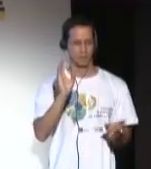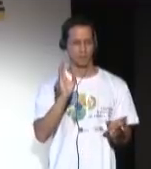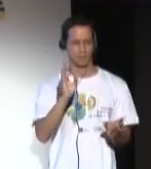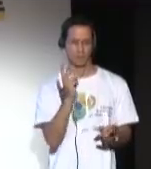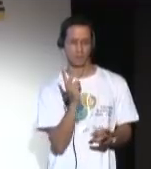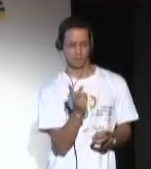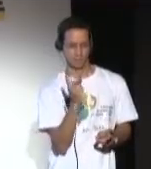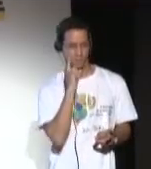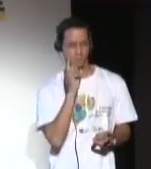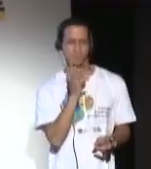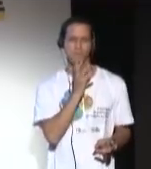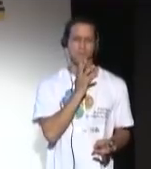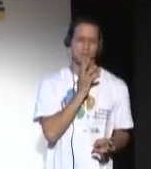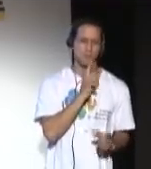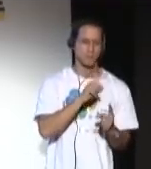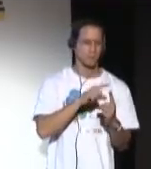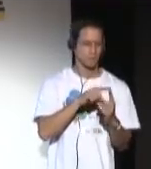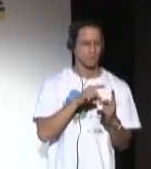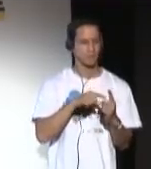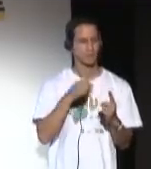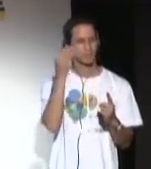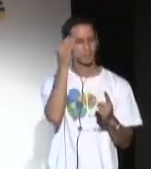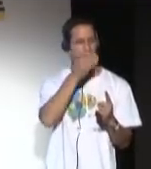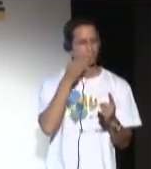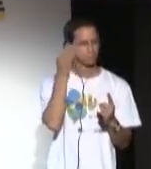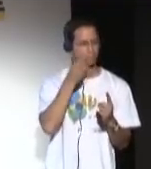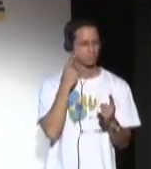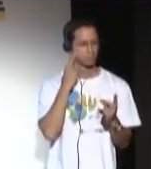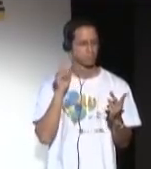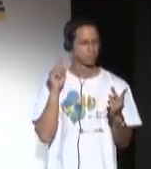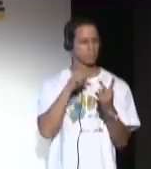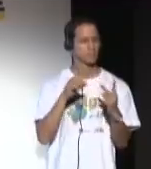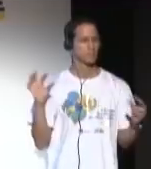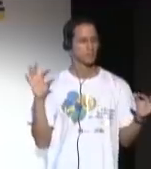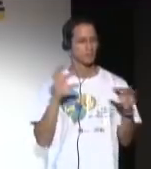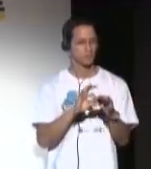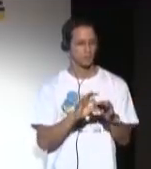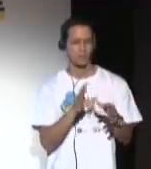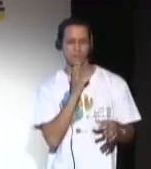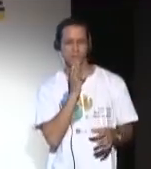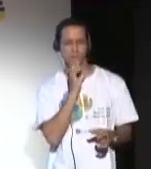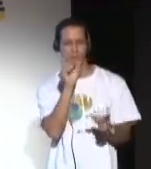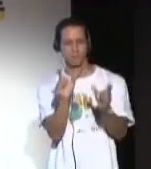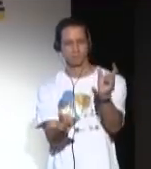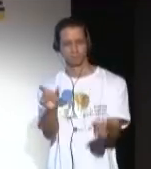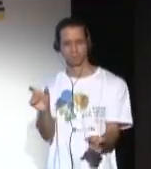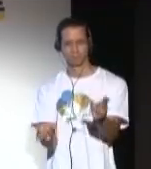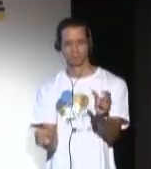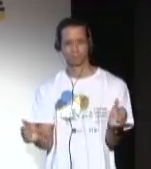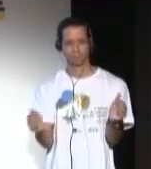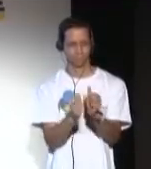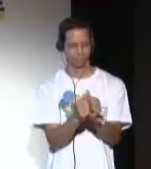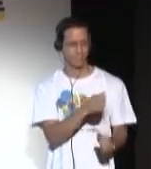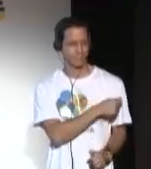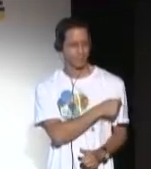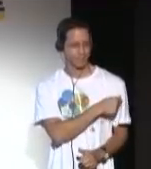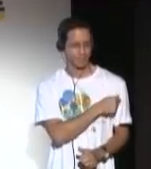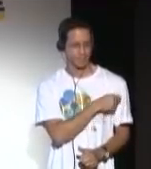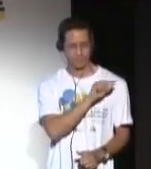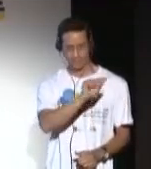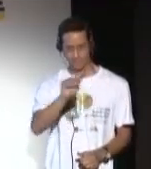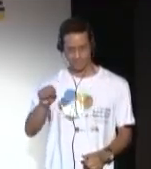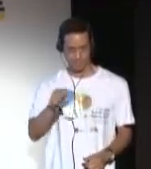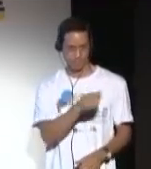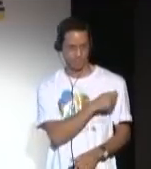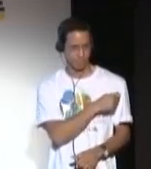o seu conhecimento, a sua expertise, para poder aliar ao conhecimento daqueles que aprendem, para que os alunos, aqueles alunos